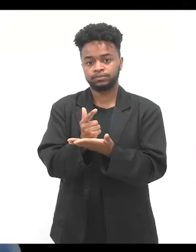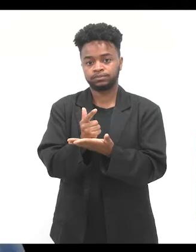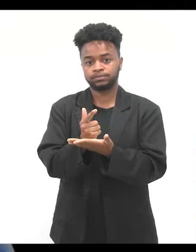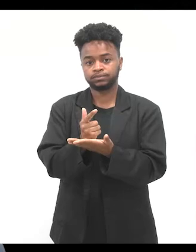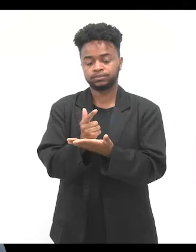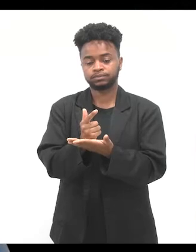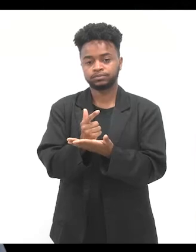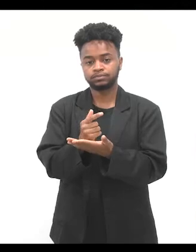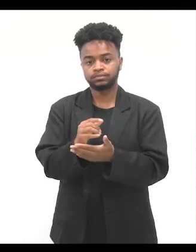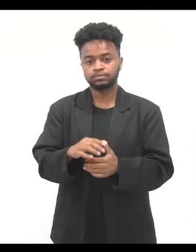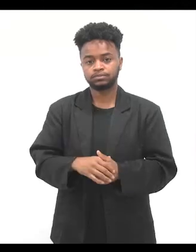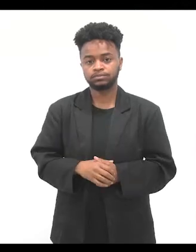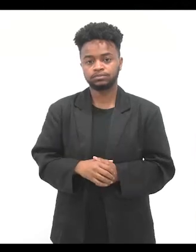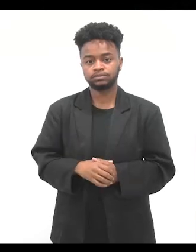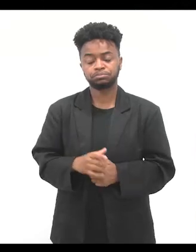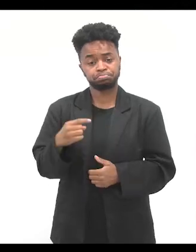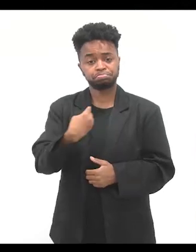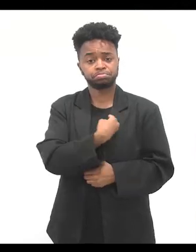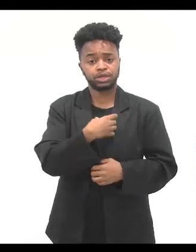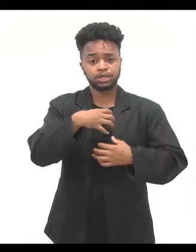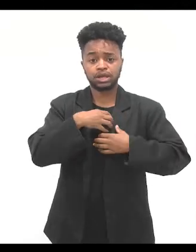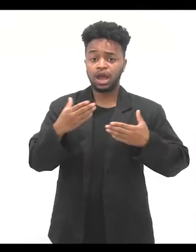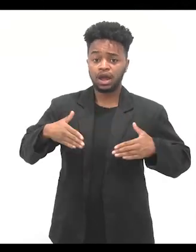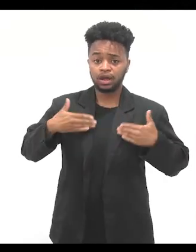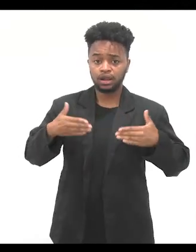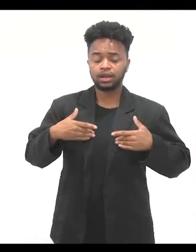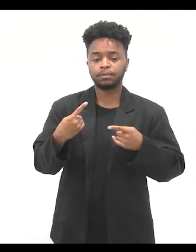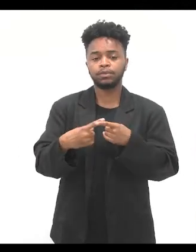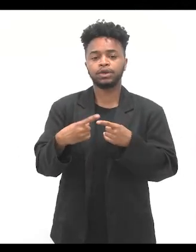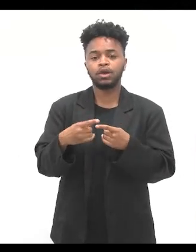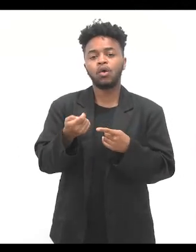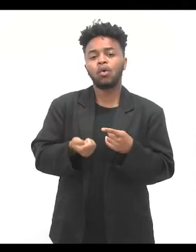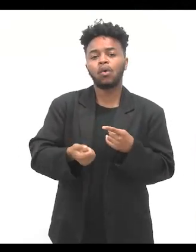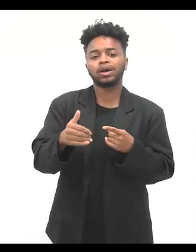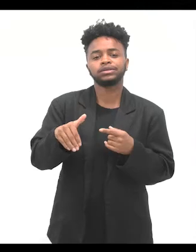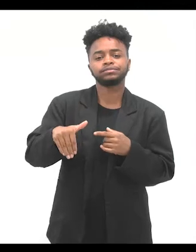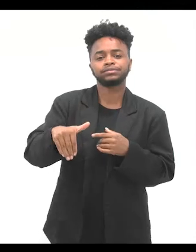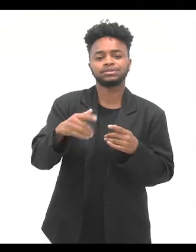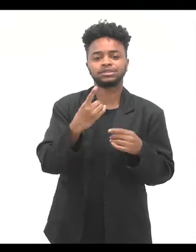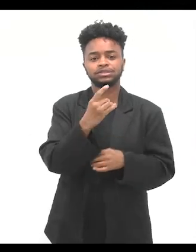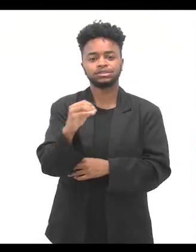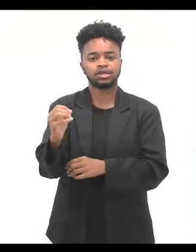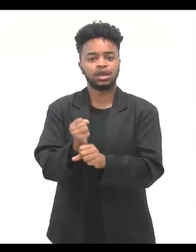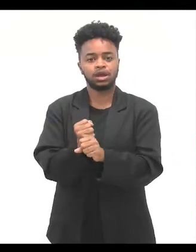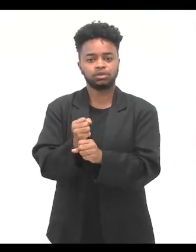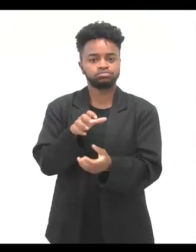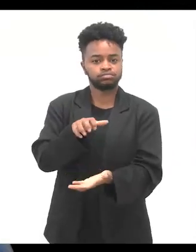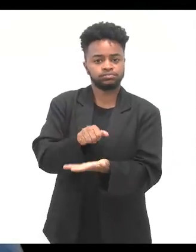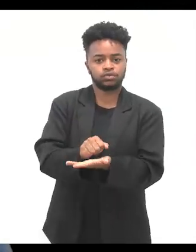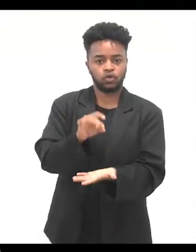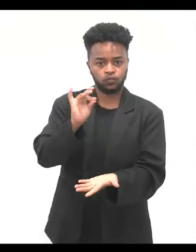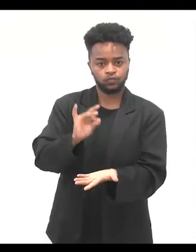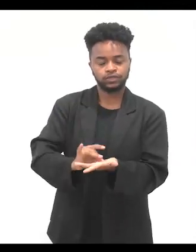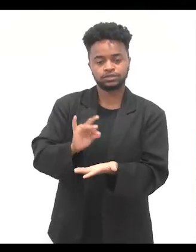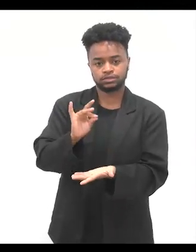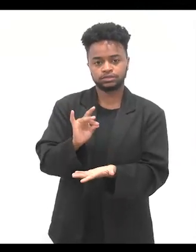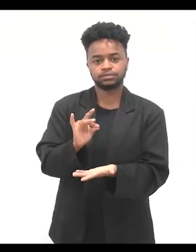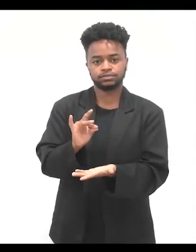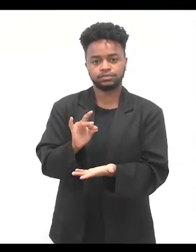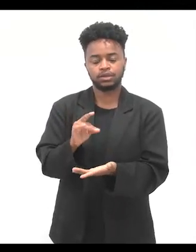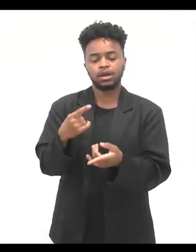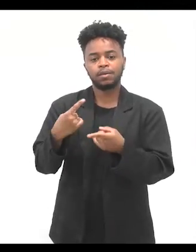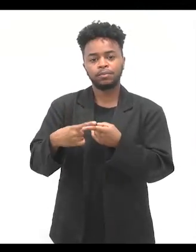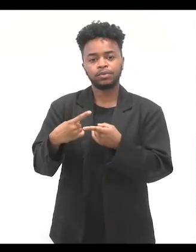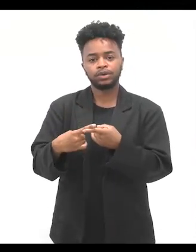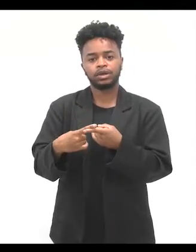a gente ficou muito empolgado quando a colônia ia completar os 100 anos de registro oficial, né? Porque a gente tem que,